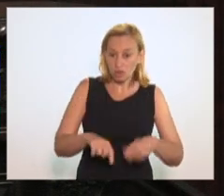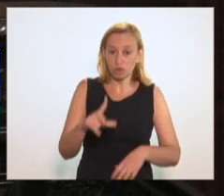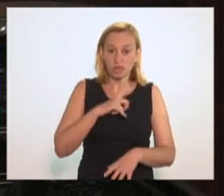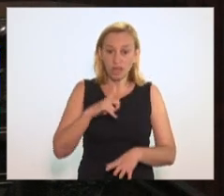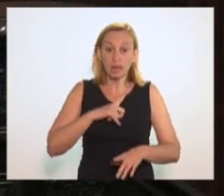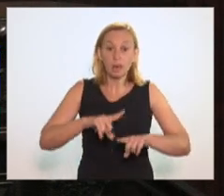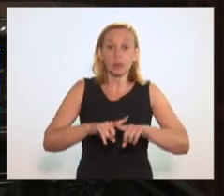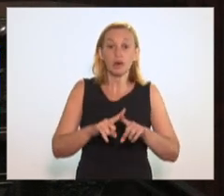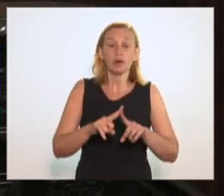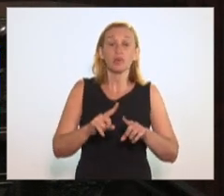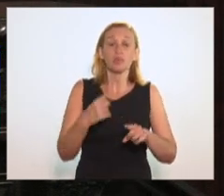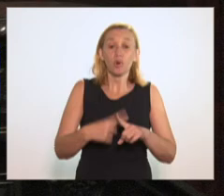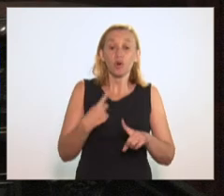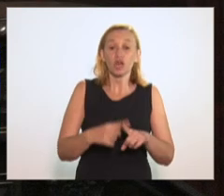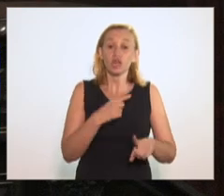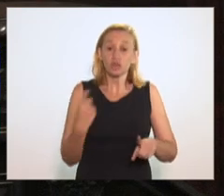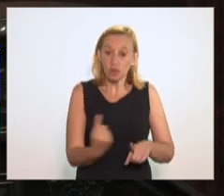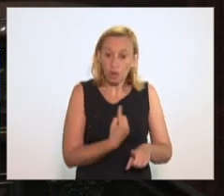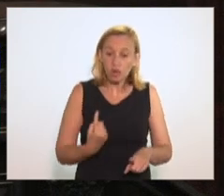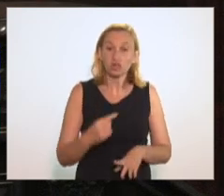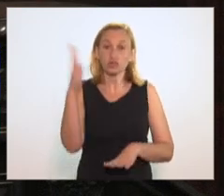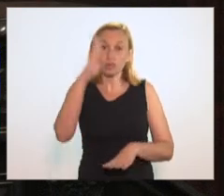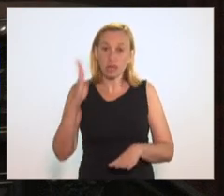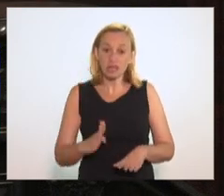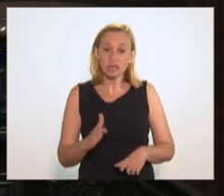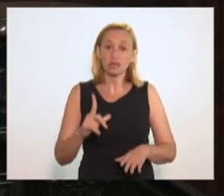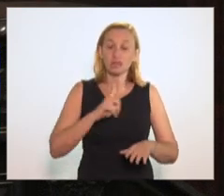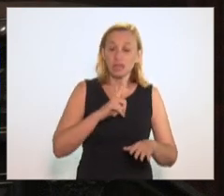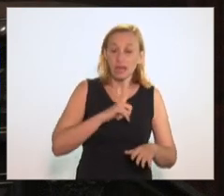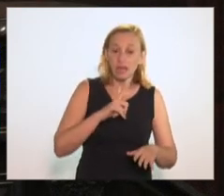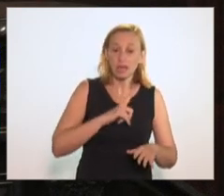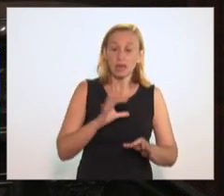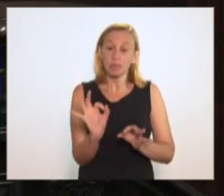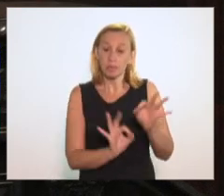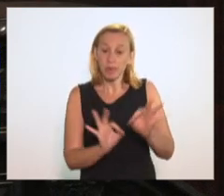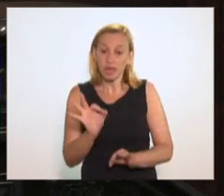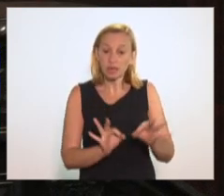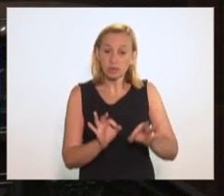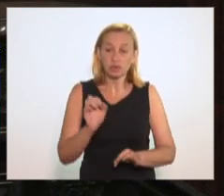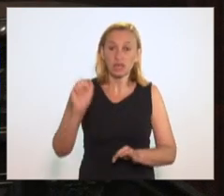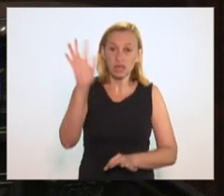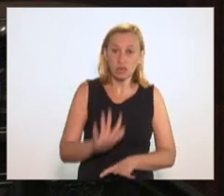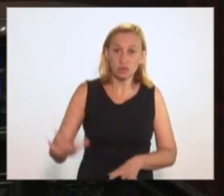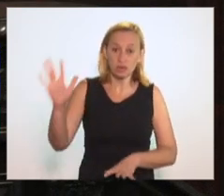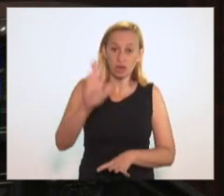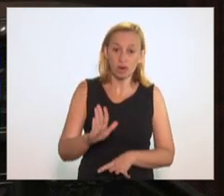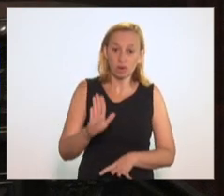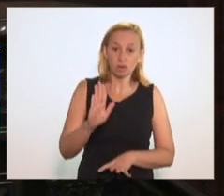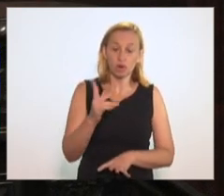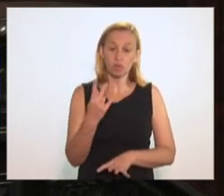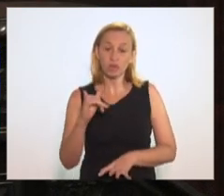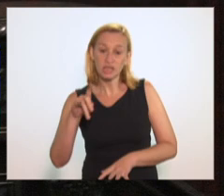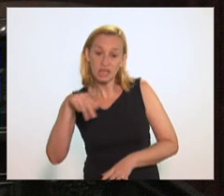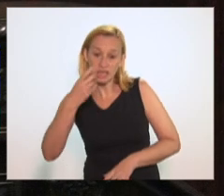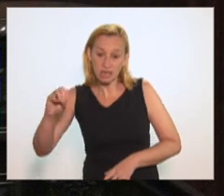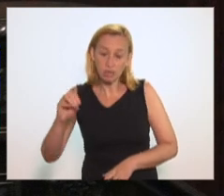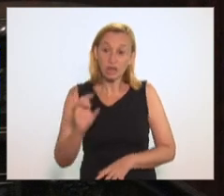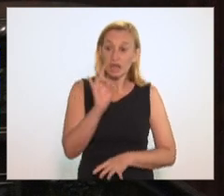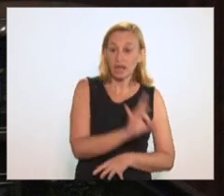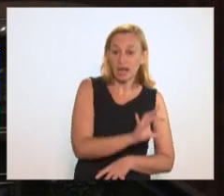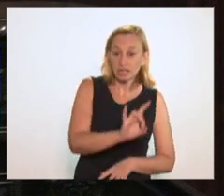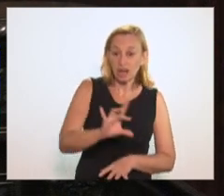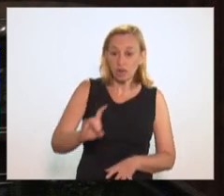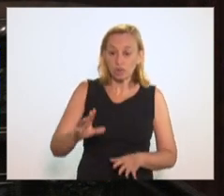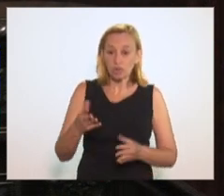termos planos nacionais de imunização, onde cabe ao Ministério da Saúde fornecer as